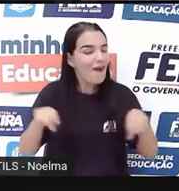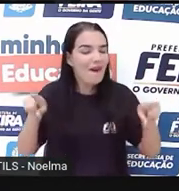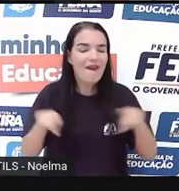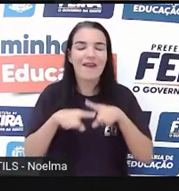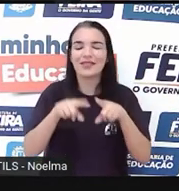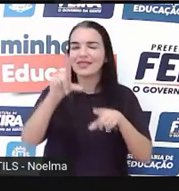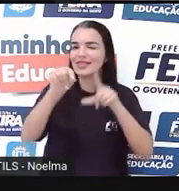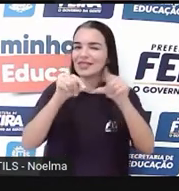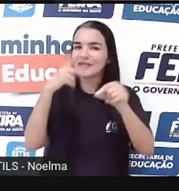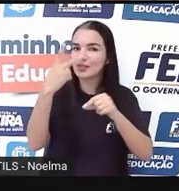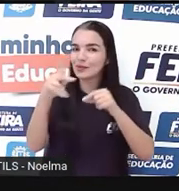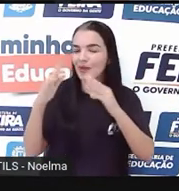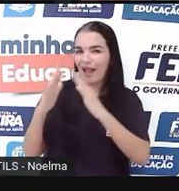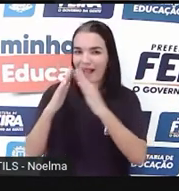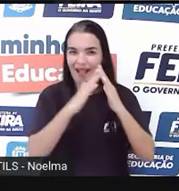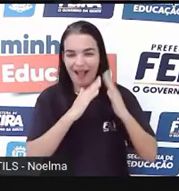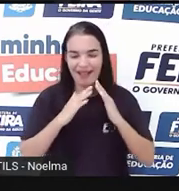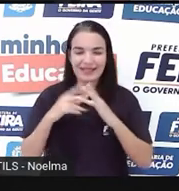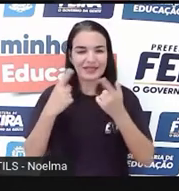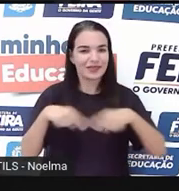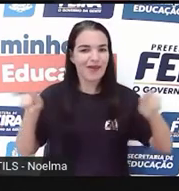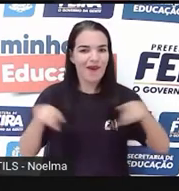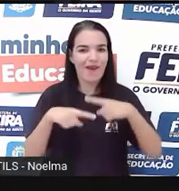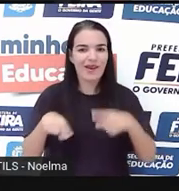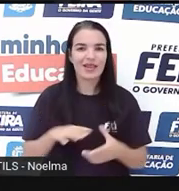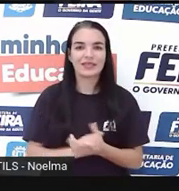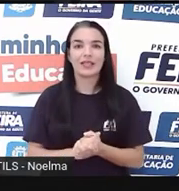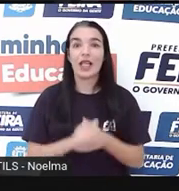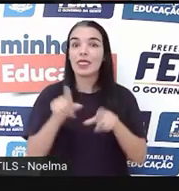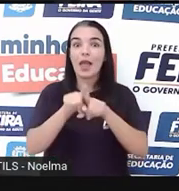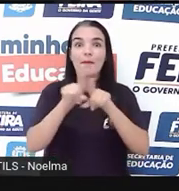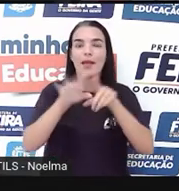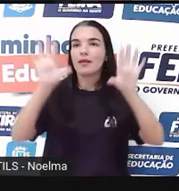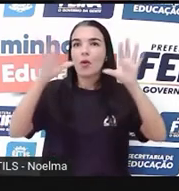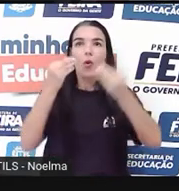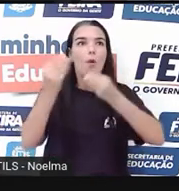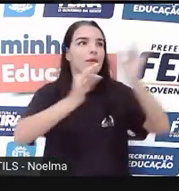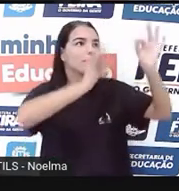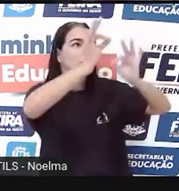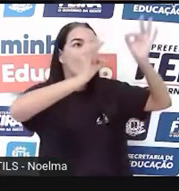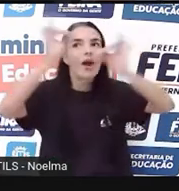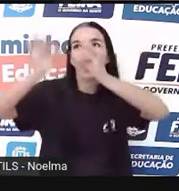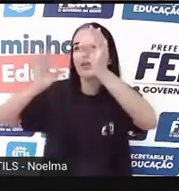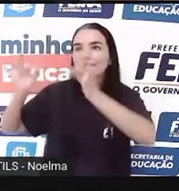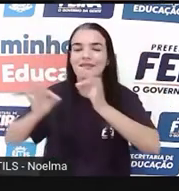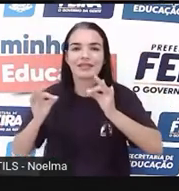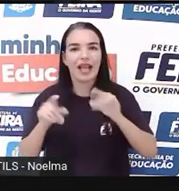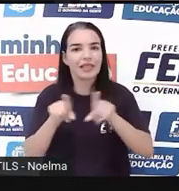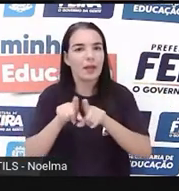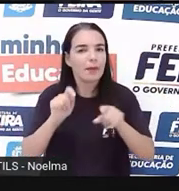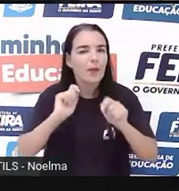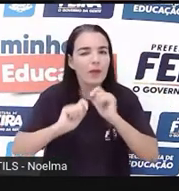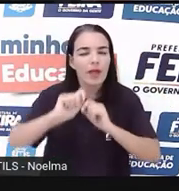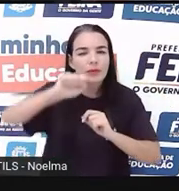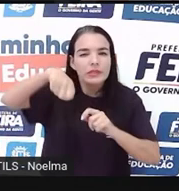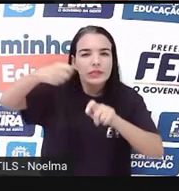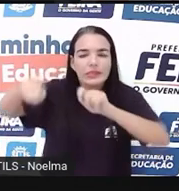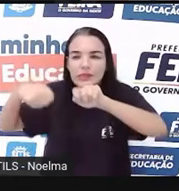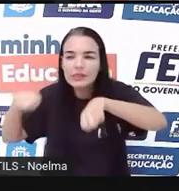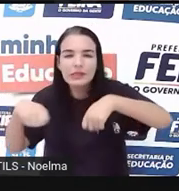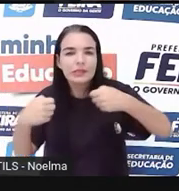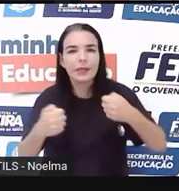que vocês gostam para dançar na festa, decoration, lembrem-se dos símbolos do Halloween, façam